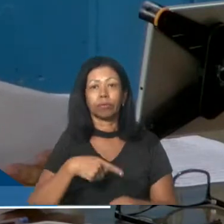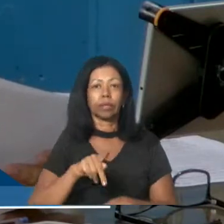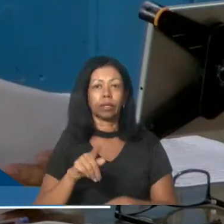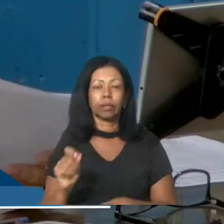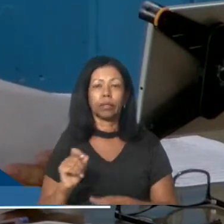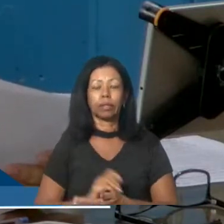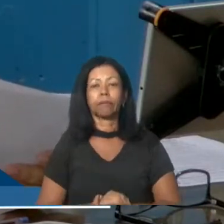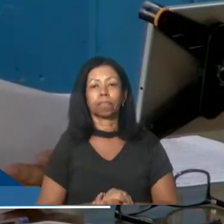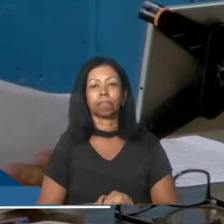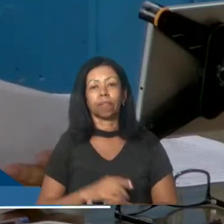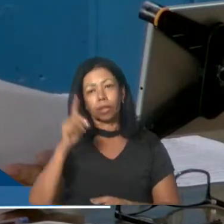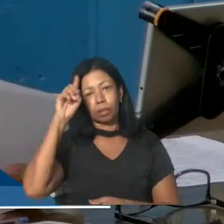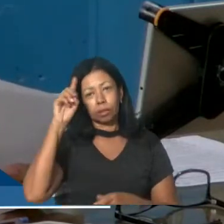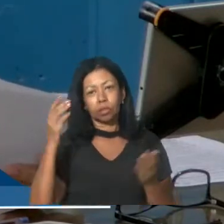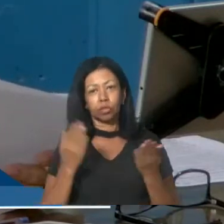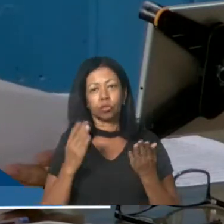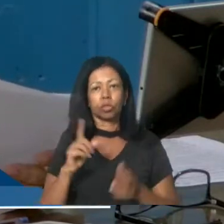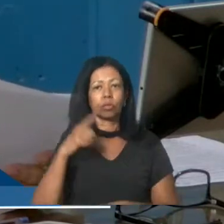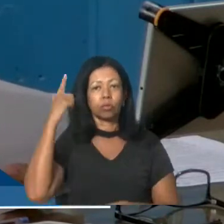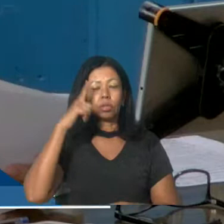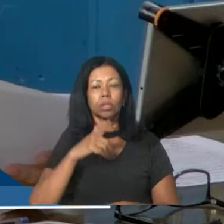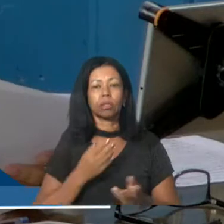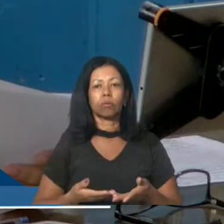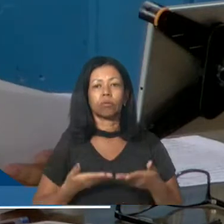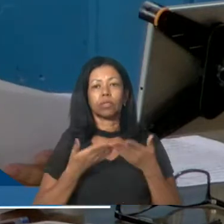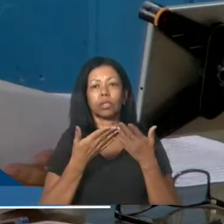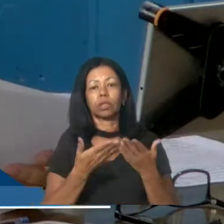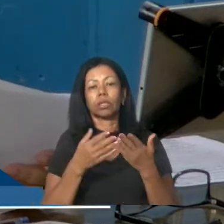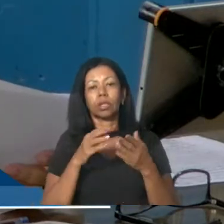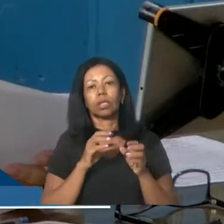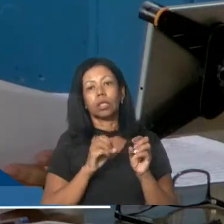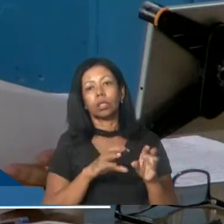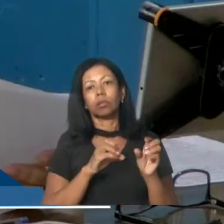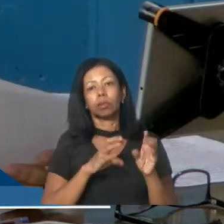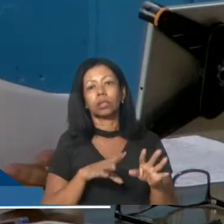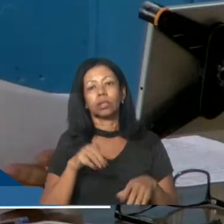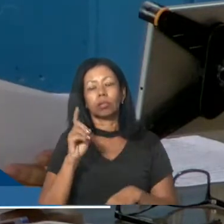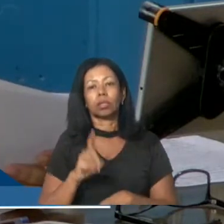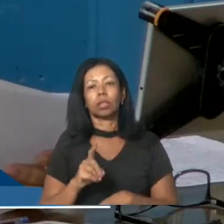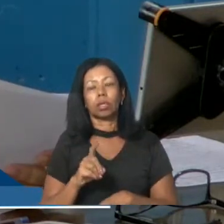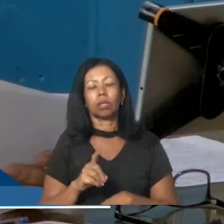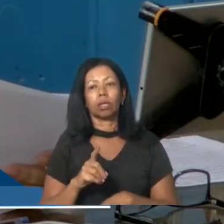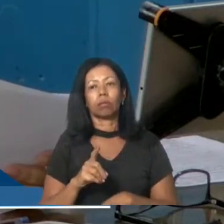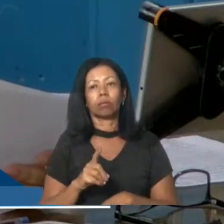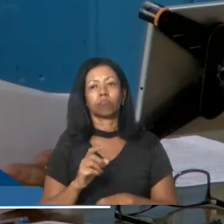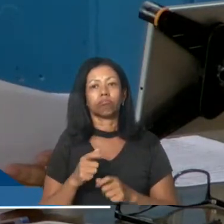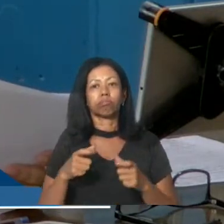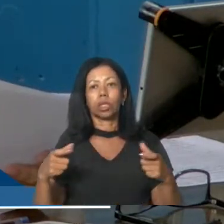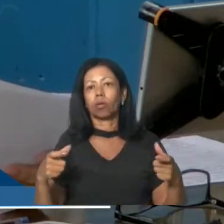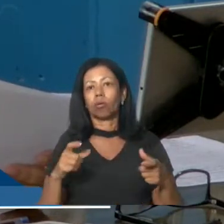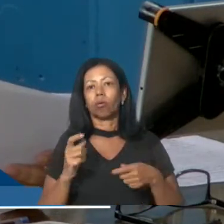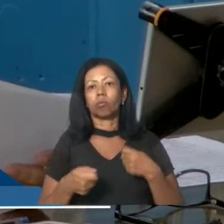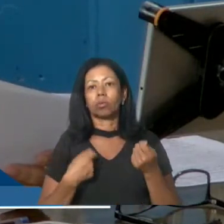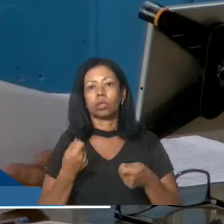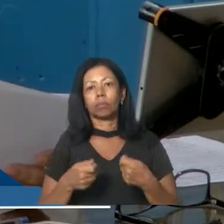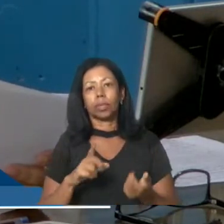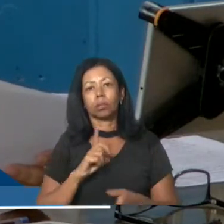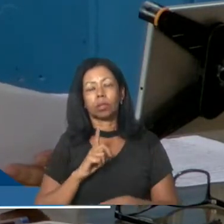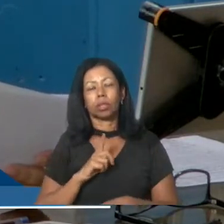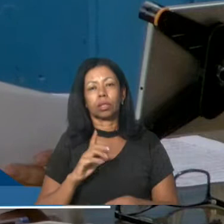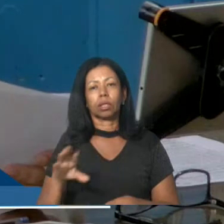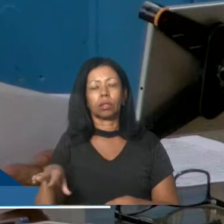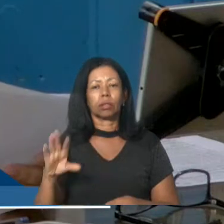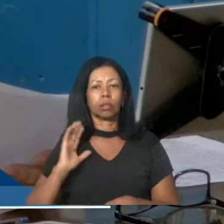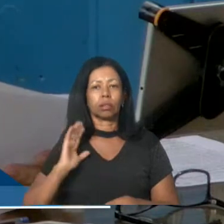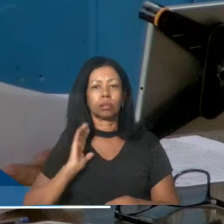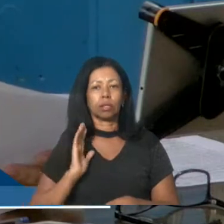Nos dias de hoje, a gente ainda não consegue oferecer educação, que é o maior orçamento que nós temos no município. Hã? E